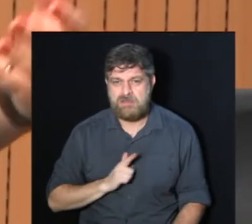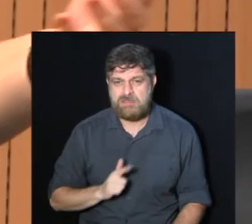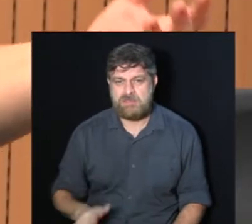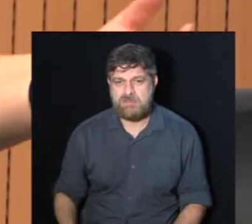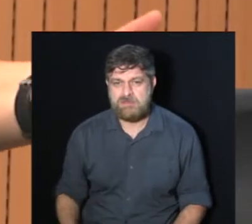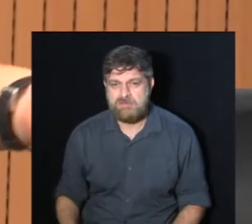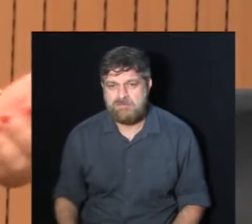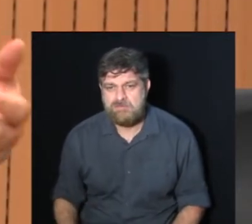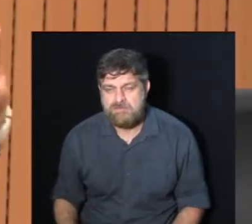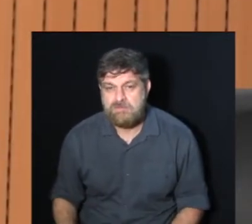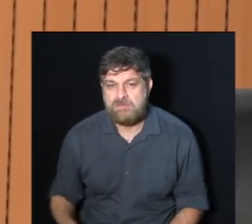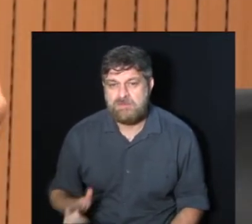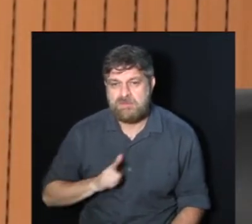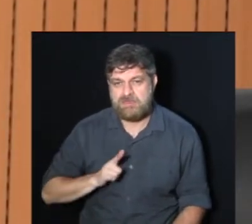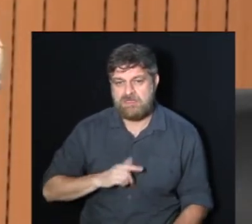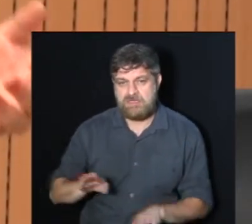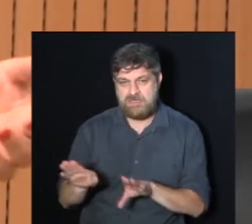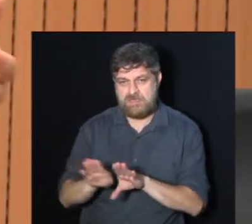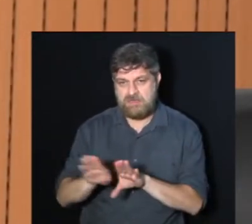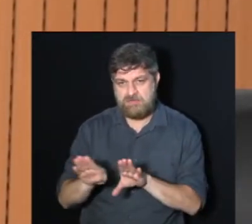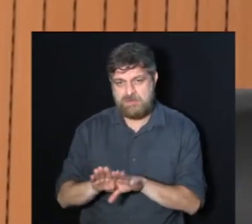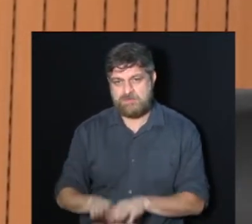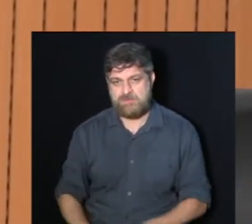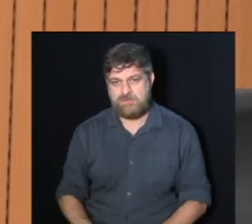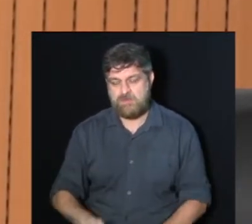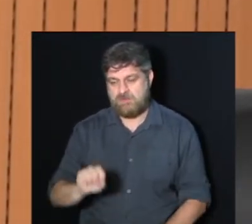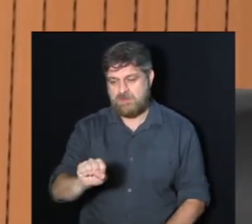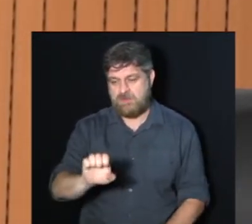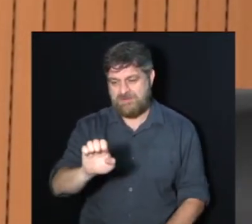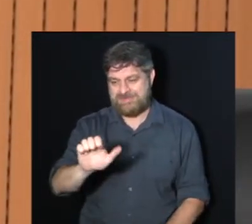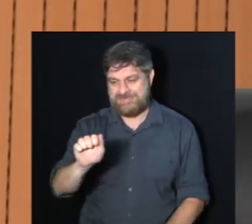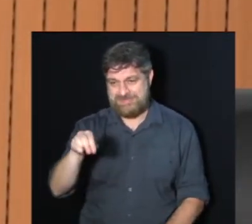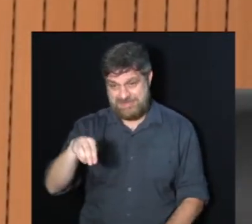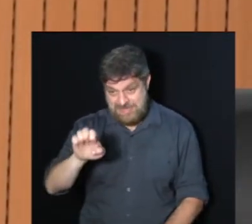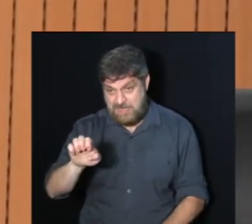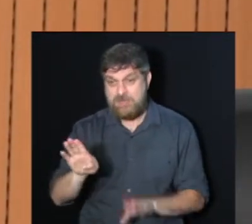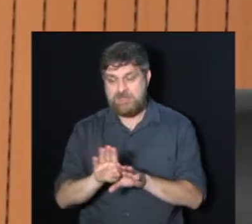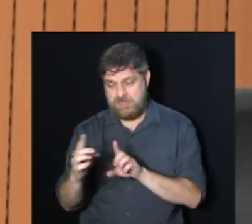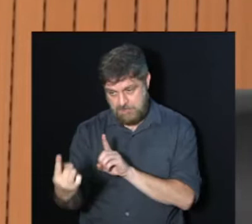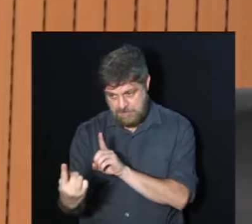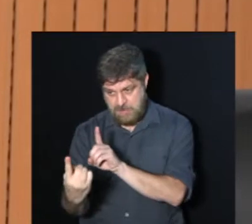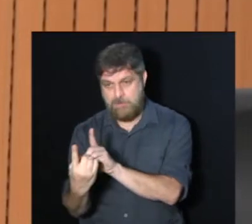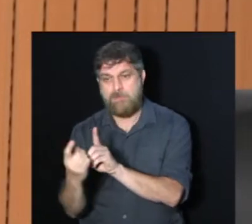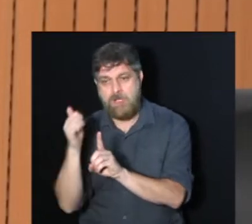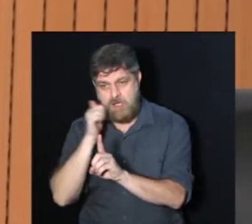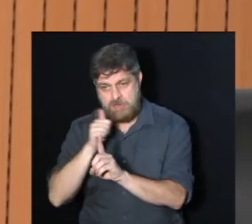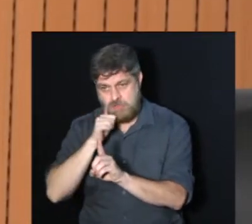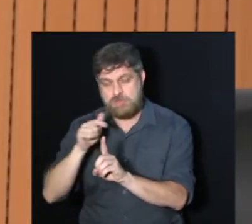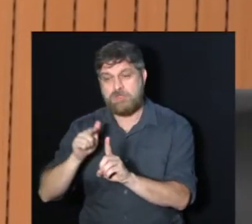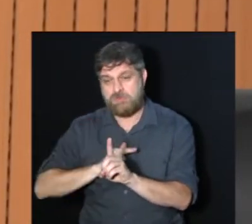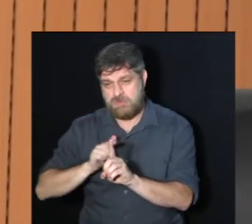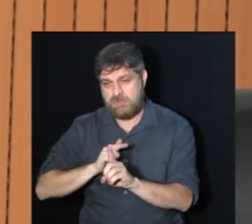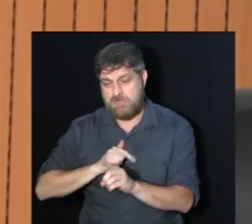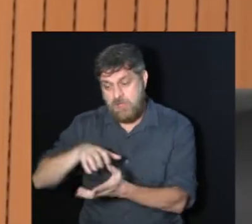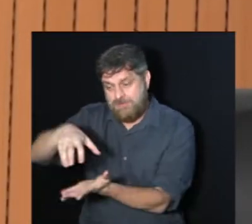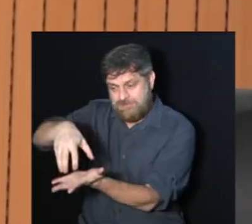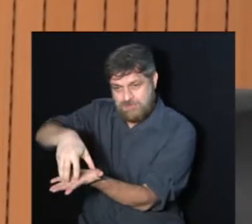aqui, que a gente tem o SEAMO, eu gostaria de deixar claro que o SEAMO também faz o atendimento para a mulher, né?